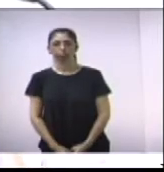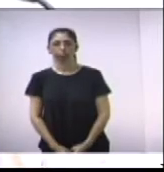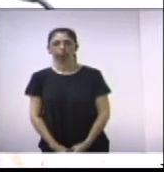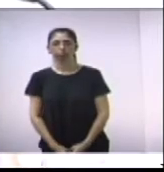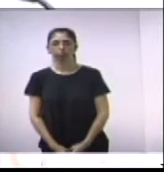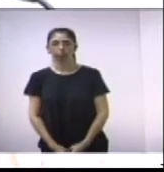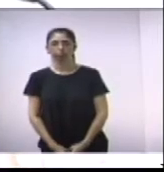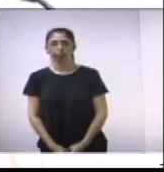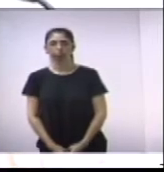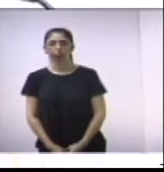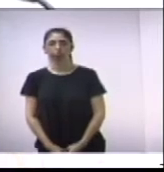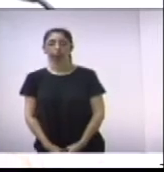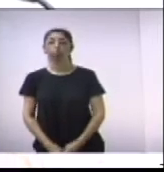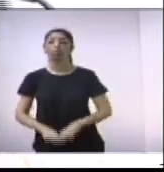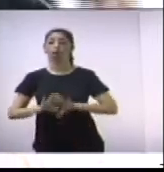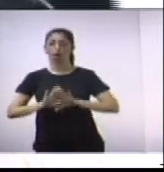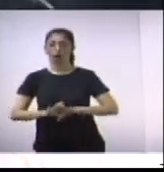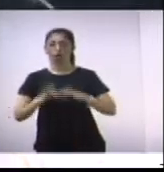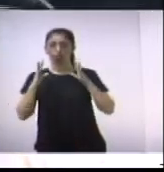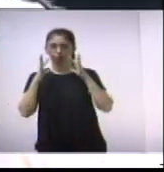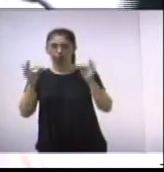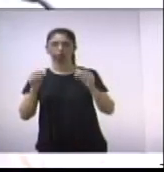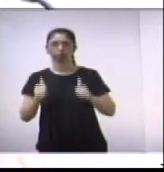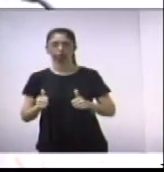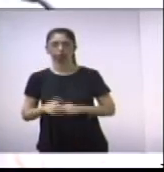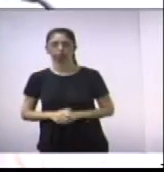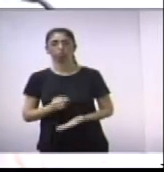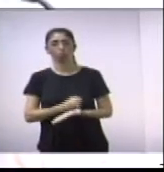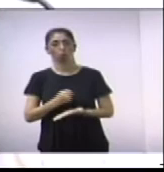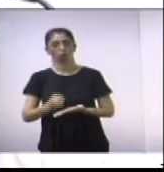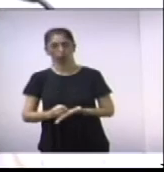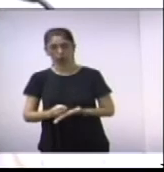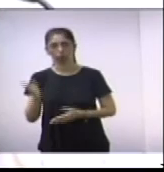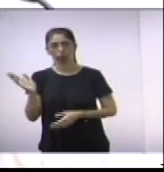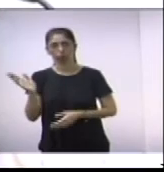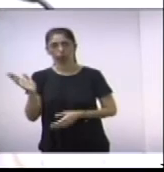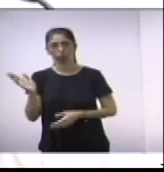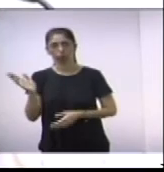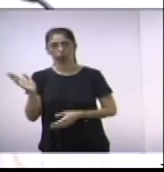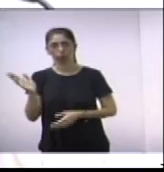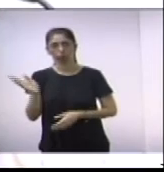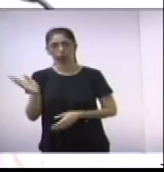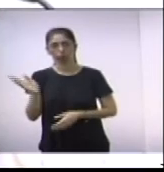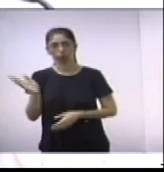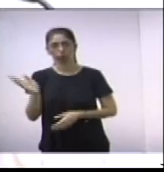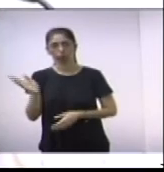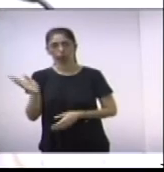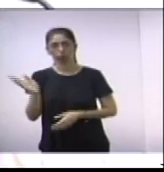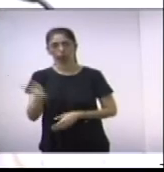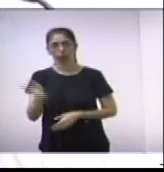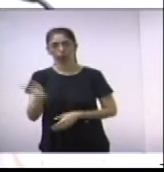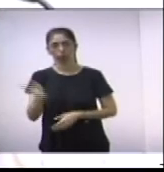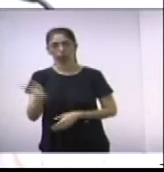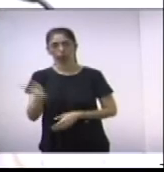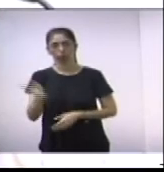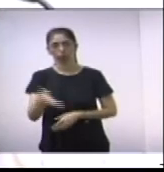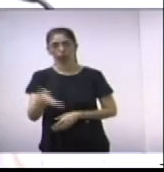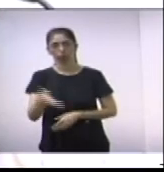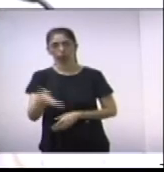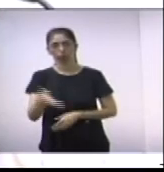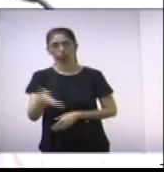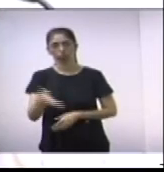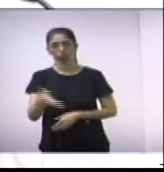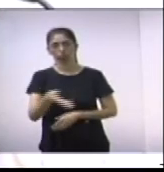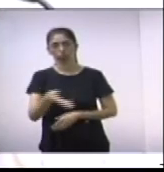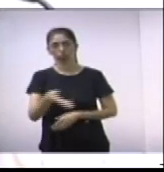119. Note bem, a contratação por si só já é nula, conforme reconheceu a excelentíssima doutora Maria Raquel